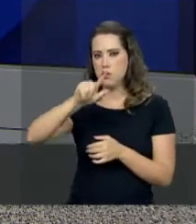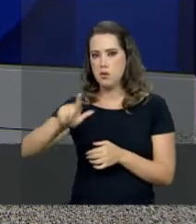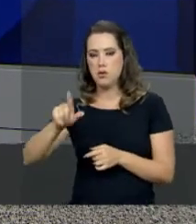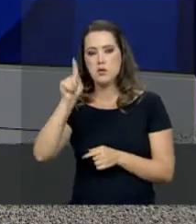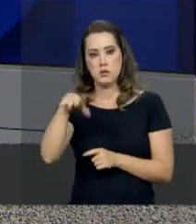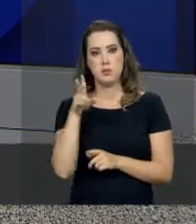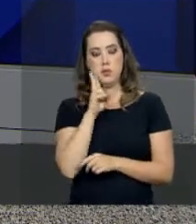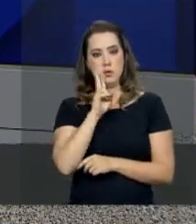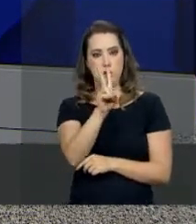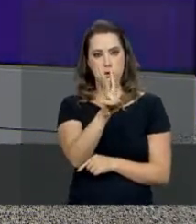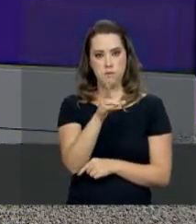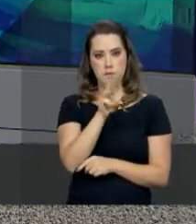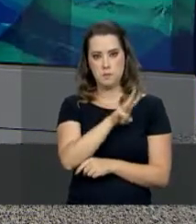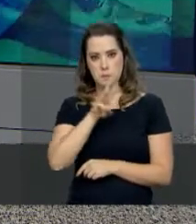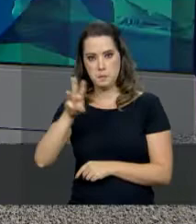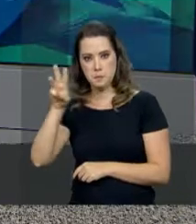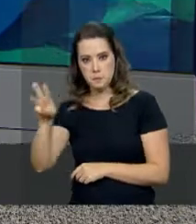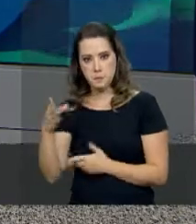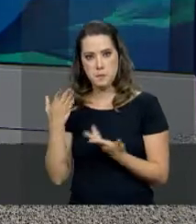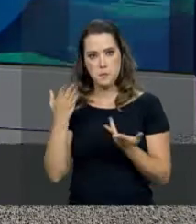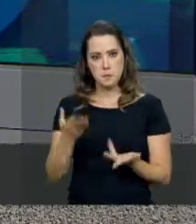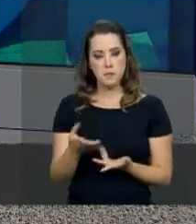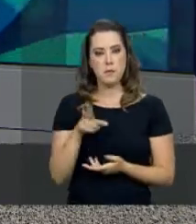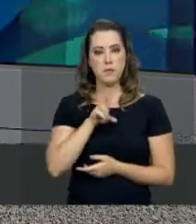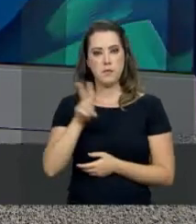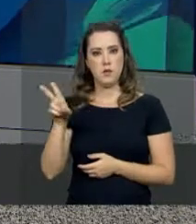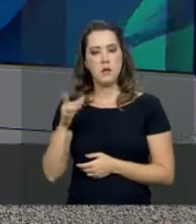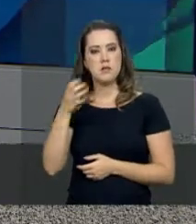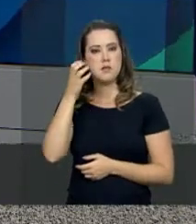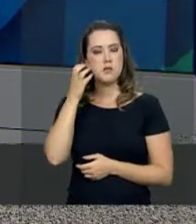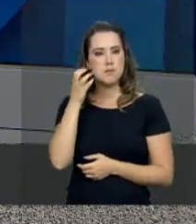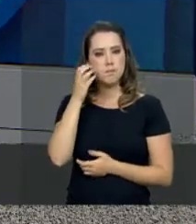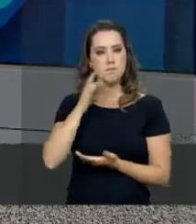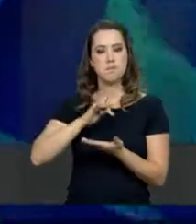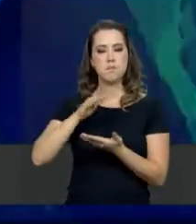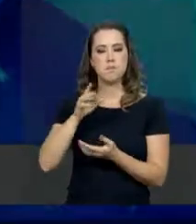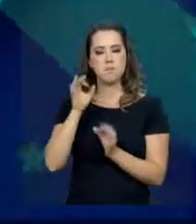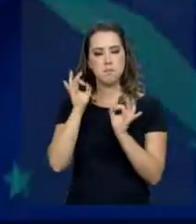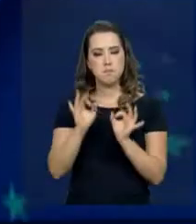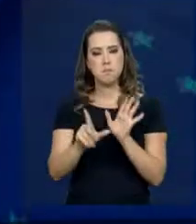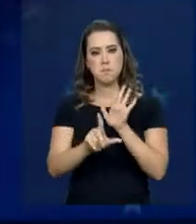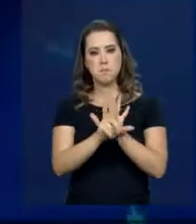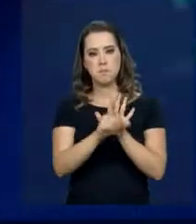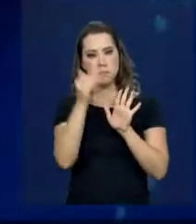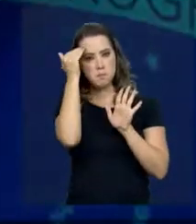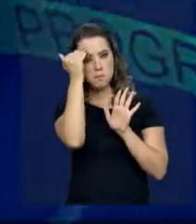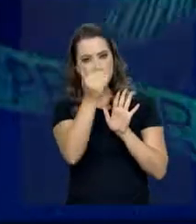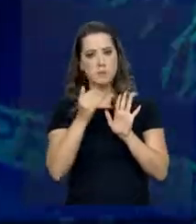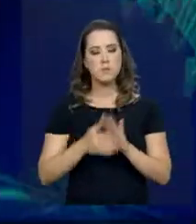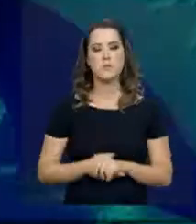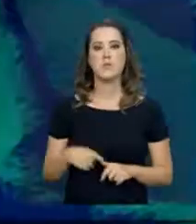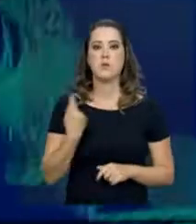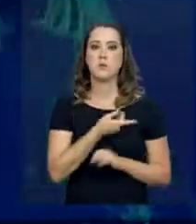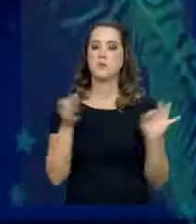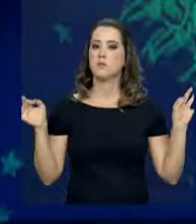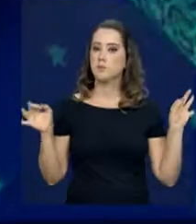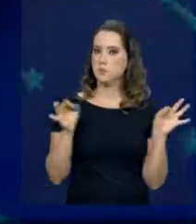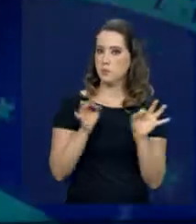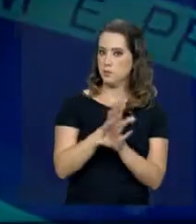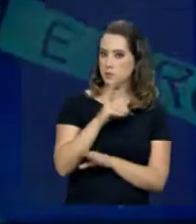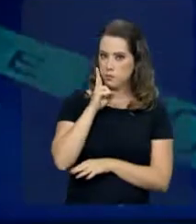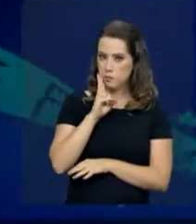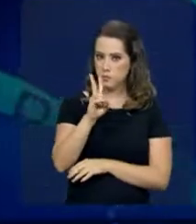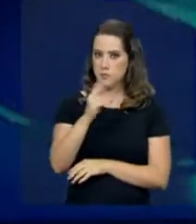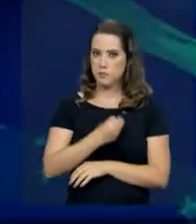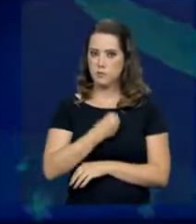no site da agência reguladora, na aba Celular Legal. Nós ficamos por aqui. Você acompanha a nossa programação